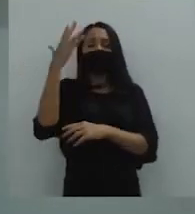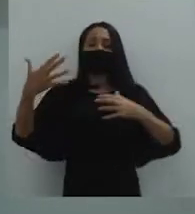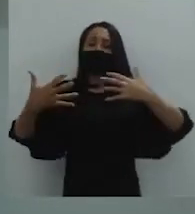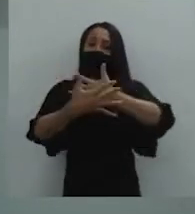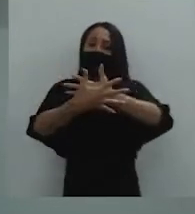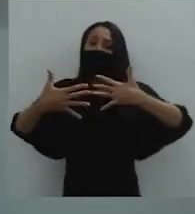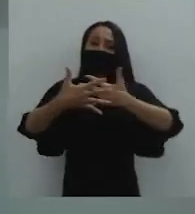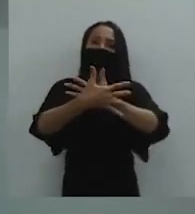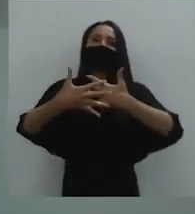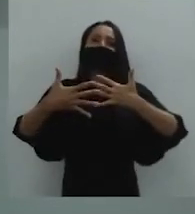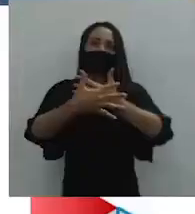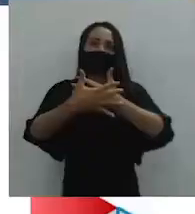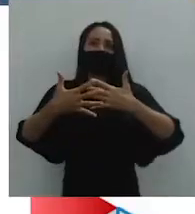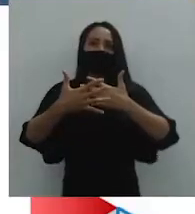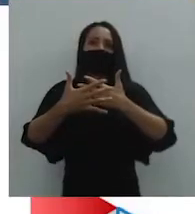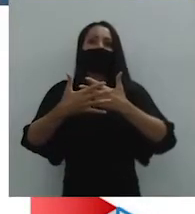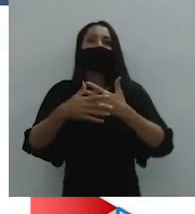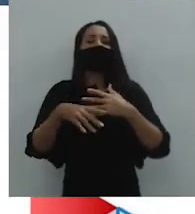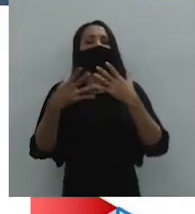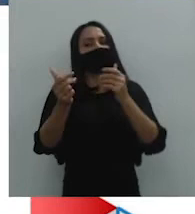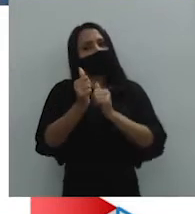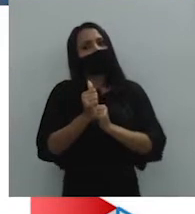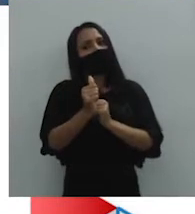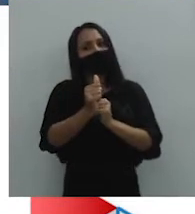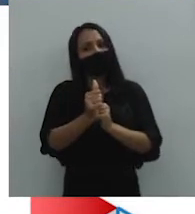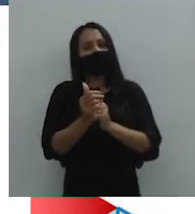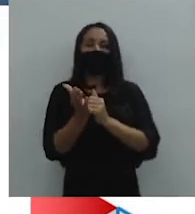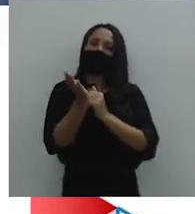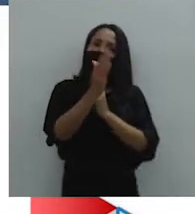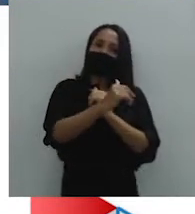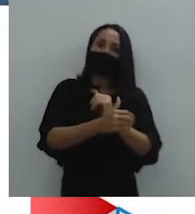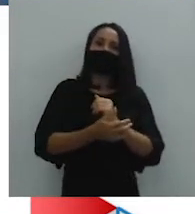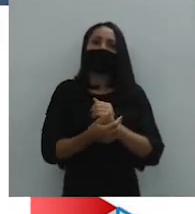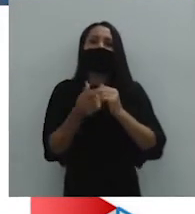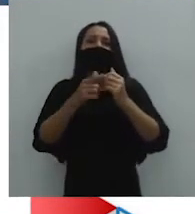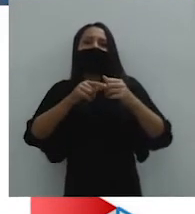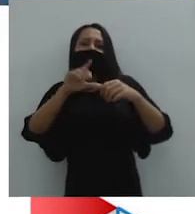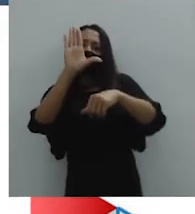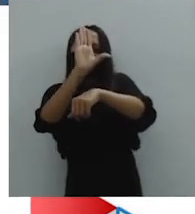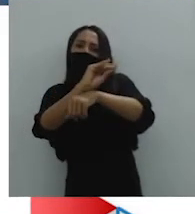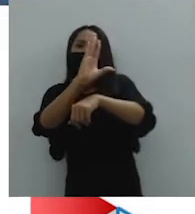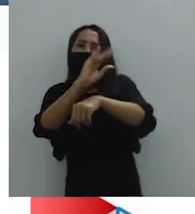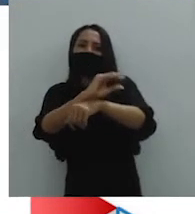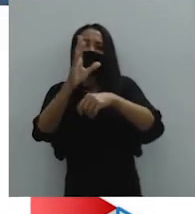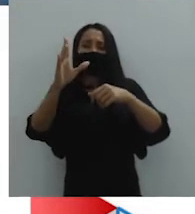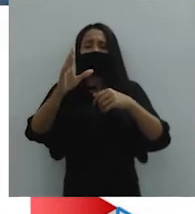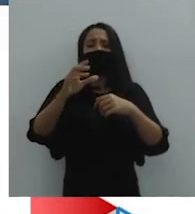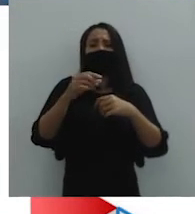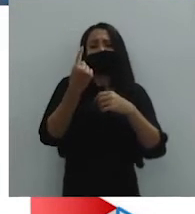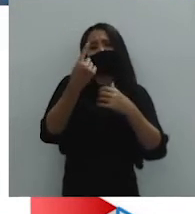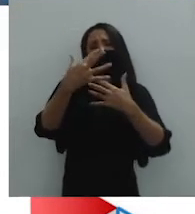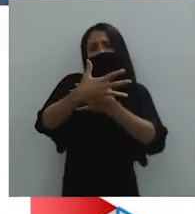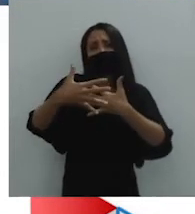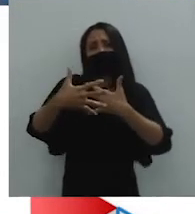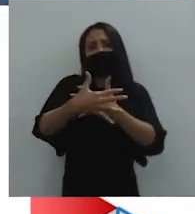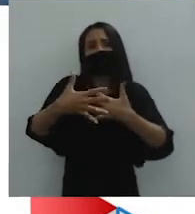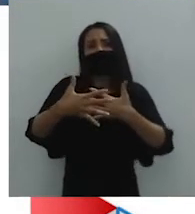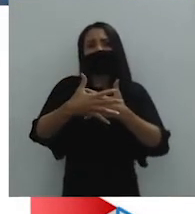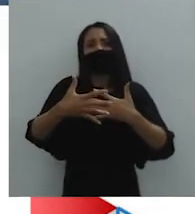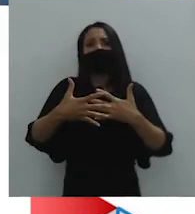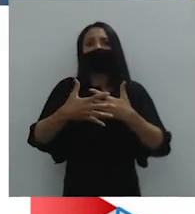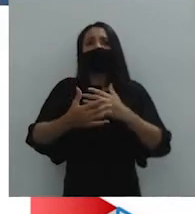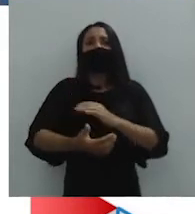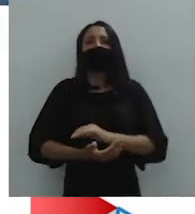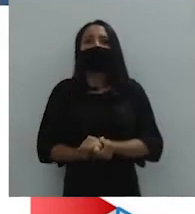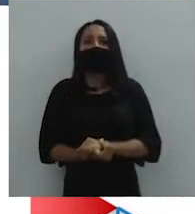vocês acompanharem comigo aqui no slide, vocês vão ver a fotografia de uma cidade, certo? Já bem habitada,